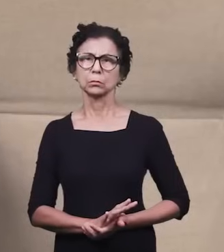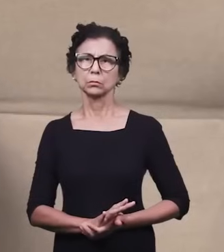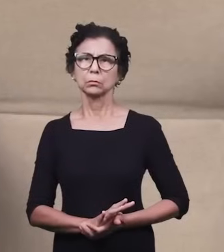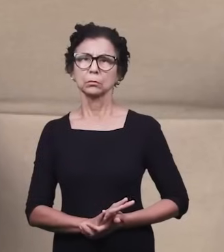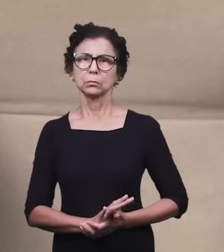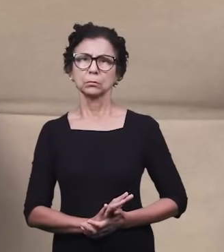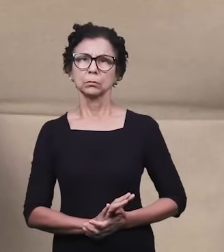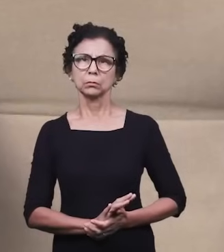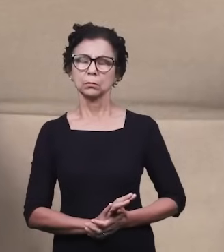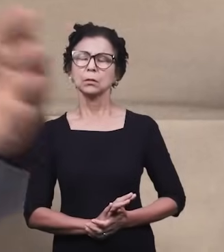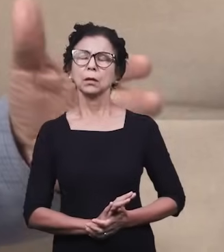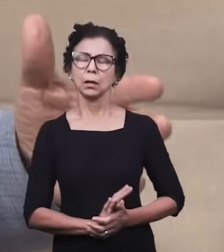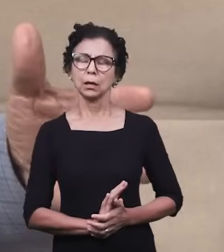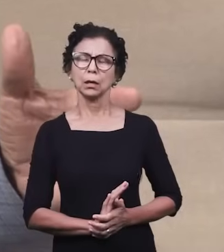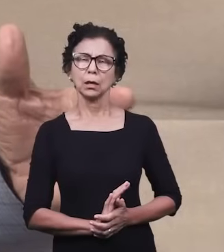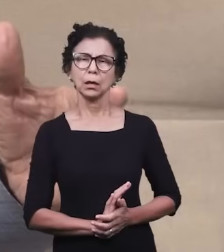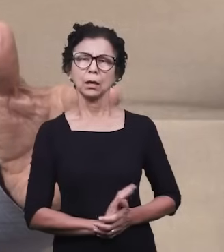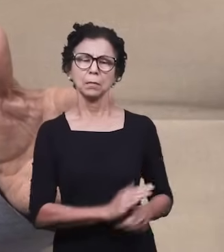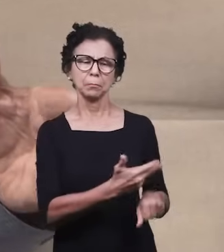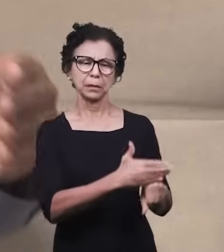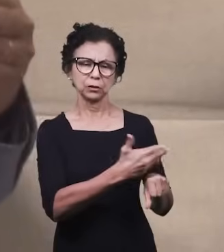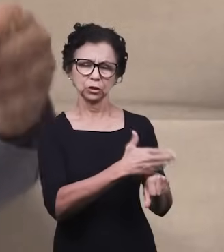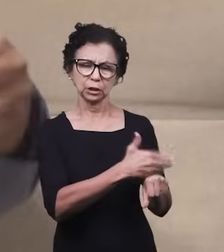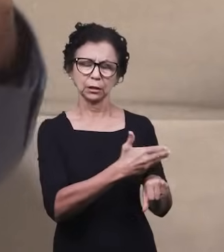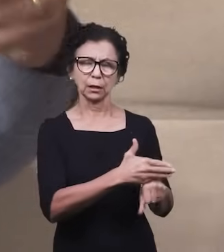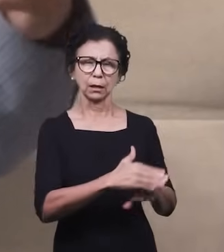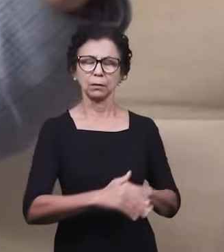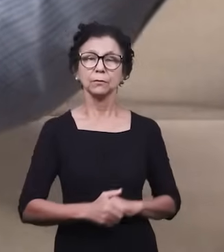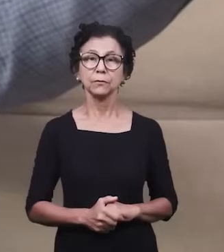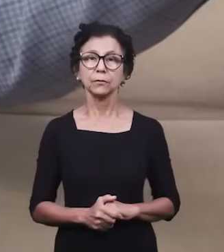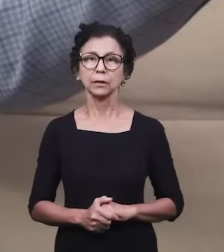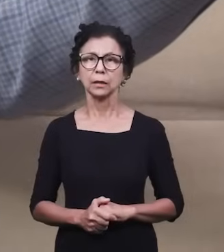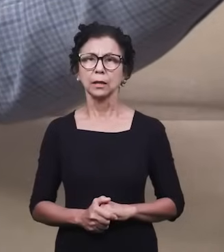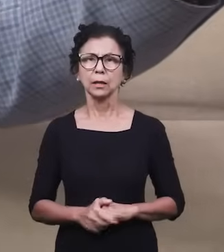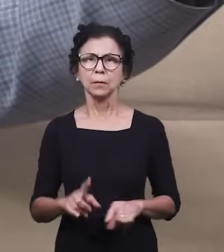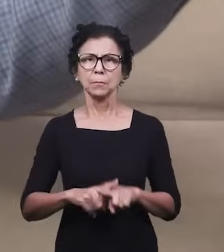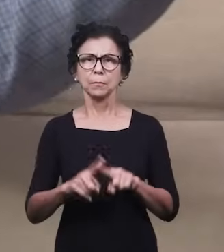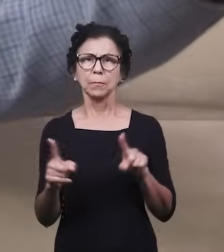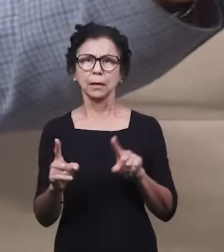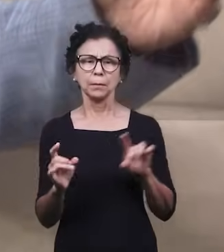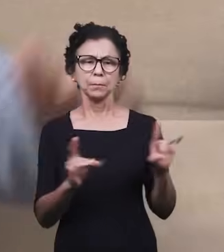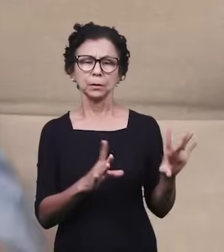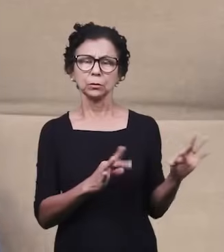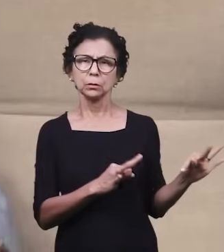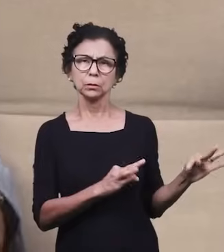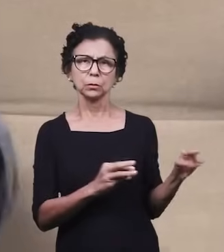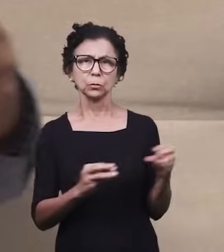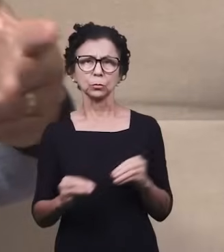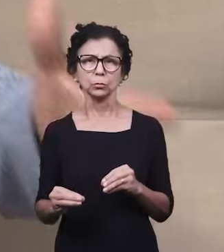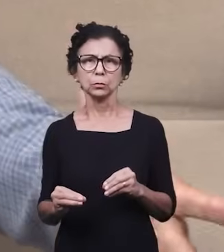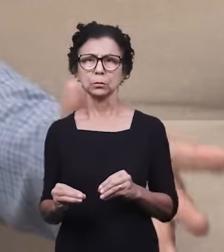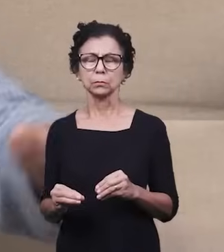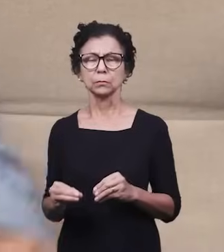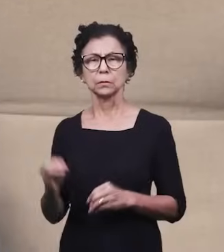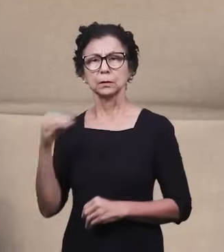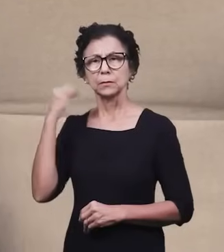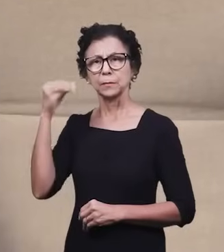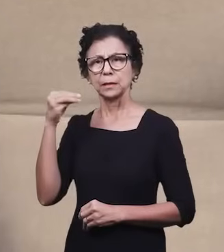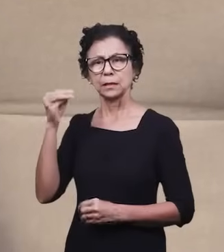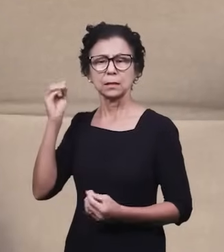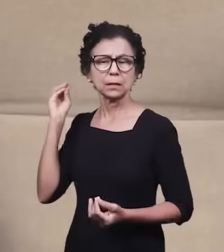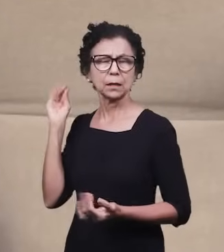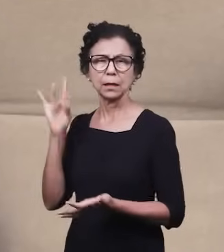vai deixar tudo isso para trás pela revelação de Jesus na vida dele, né? Glória a A Deus. experiência que ele